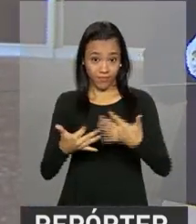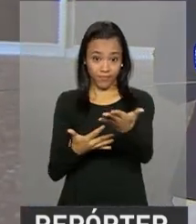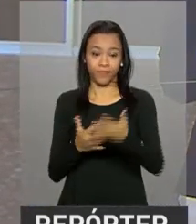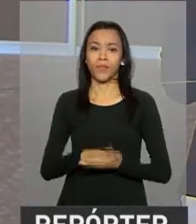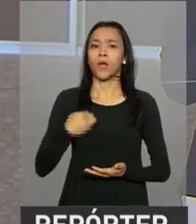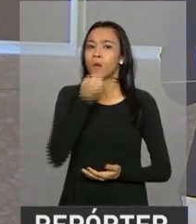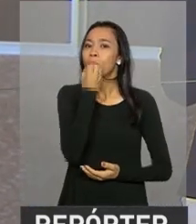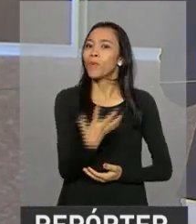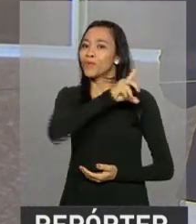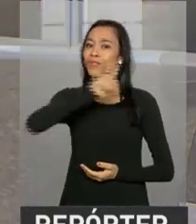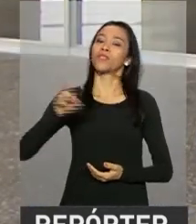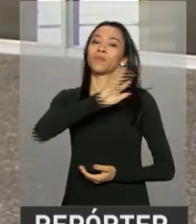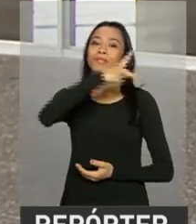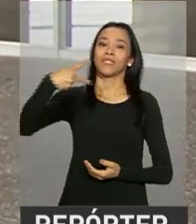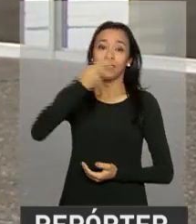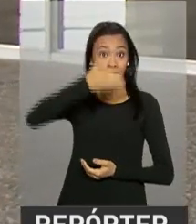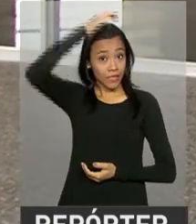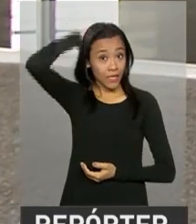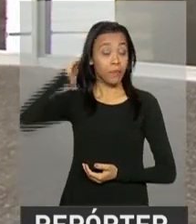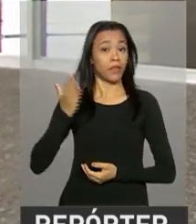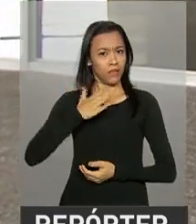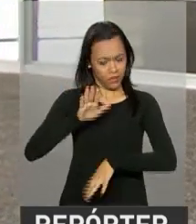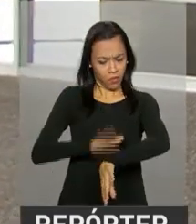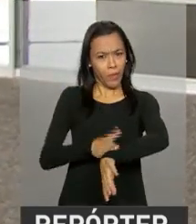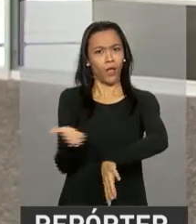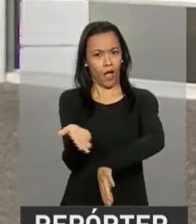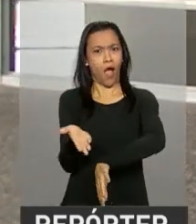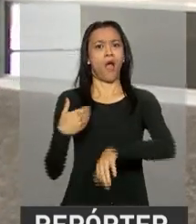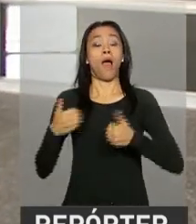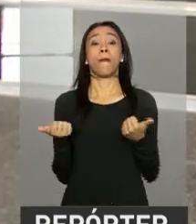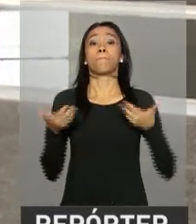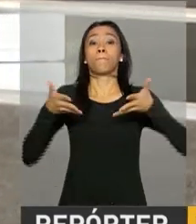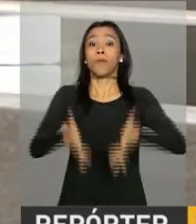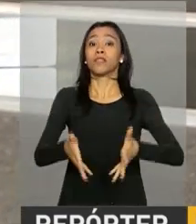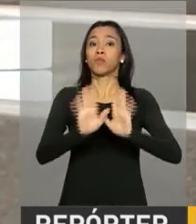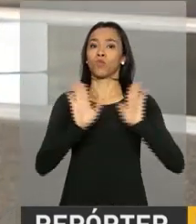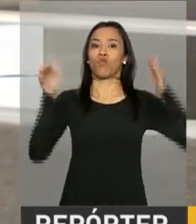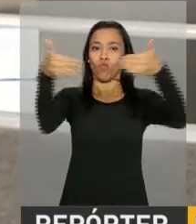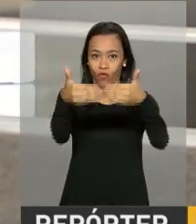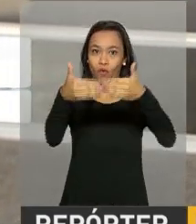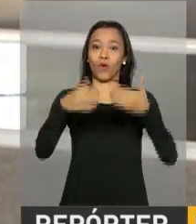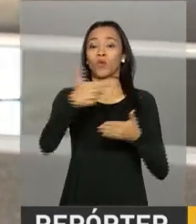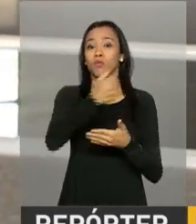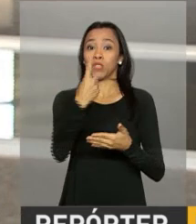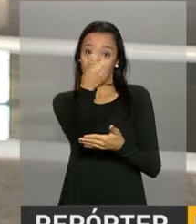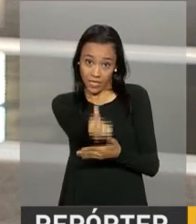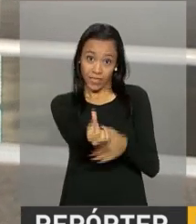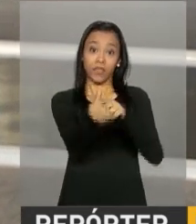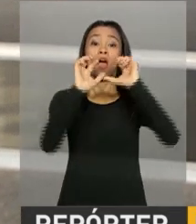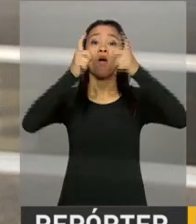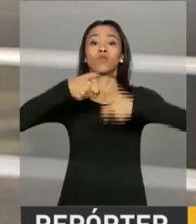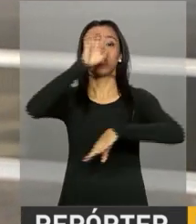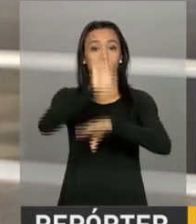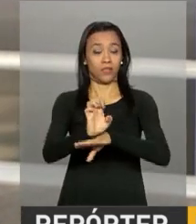bom dia. O presidente em exercício, Michel Temer, participa nesse momento da abertura do Global Agribusiness Forum 2016 em São